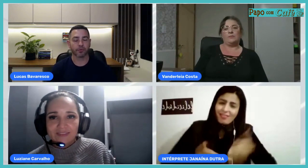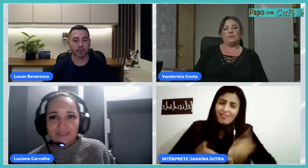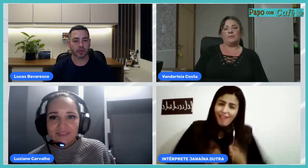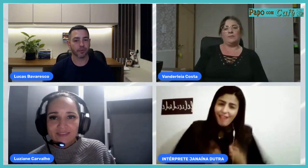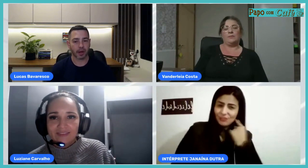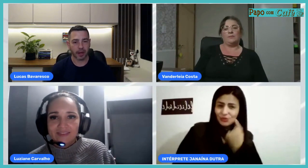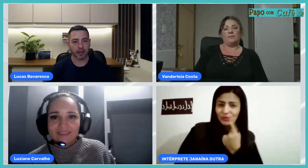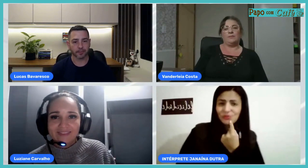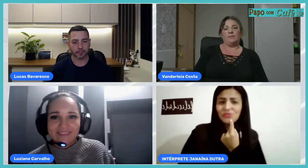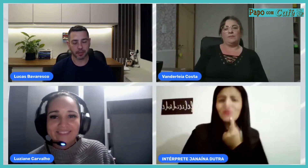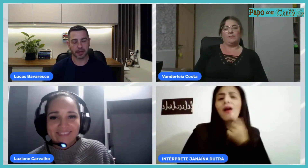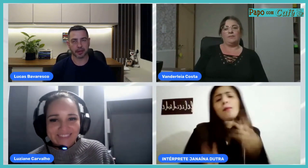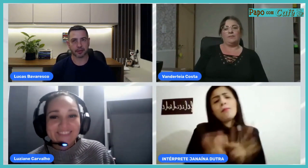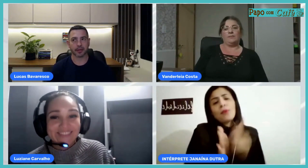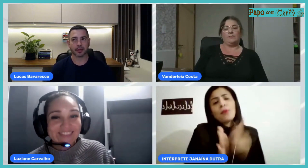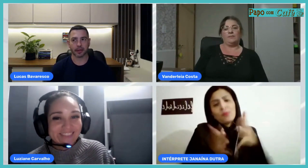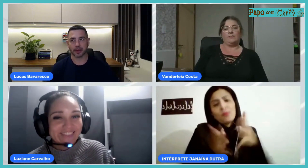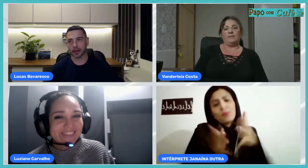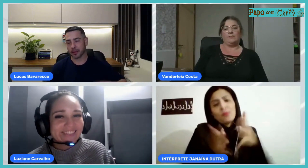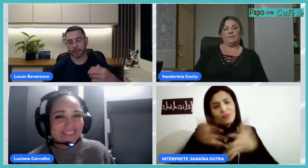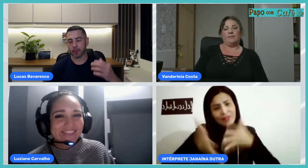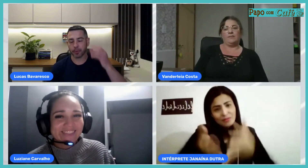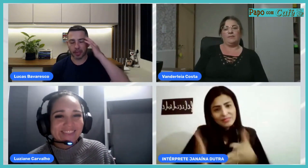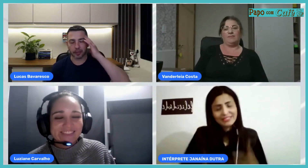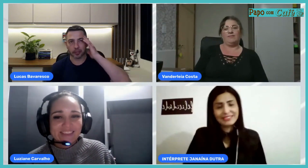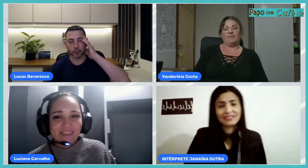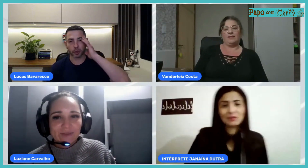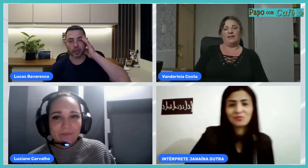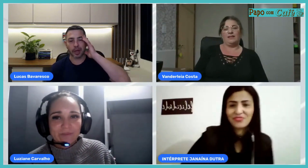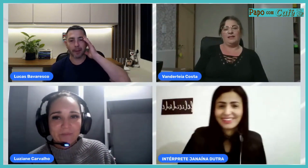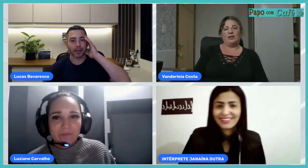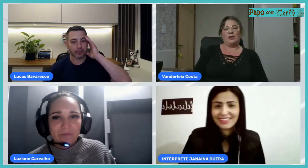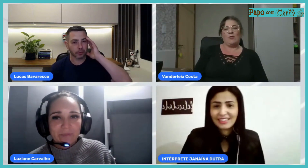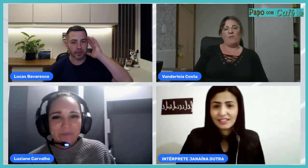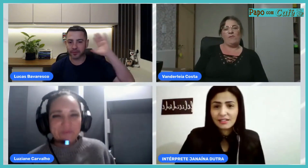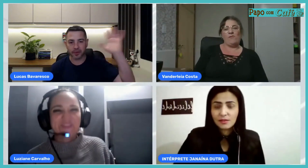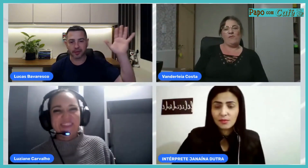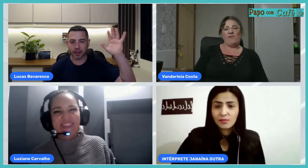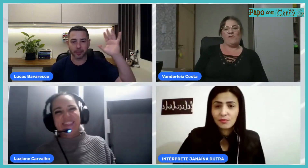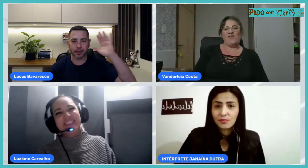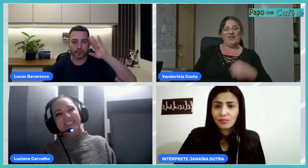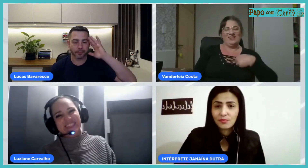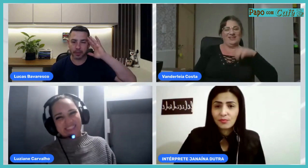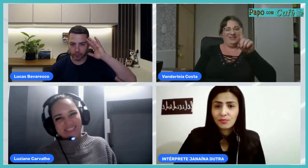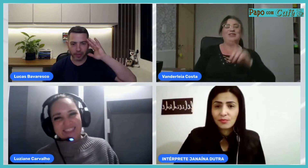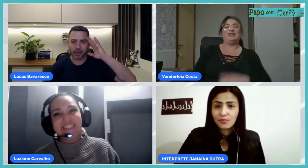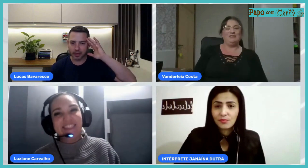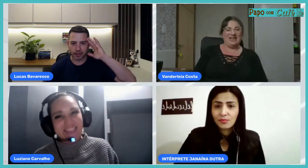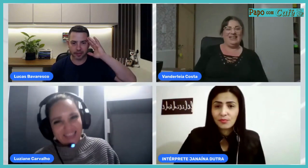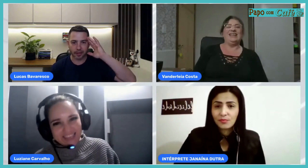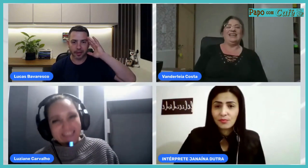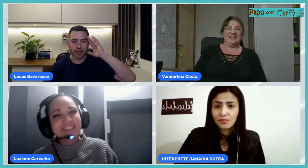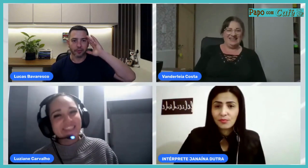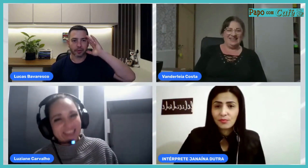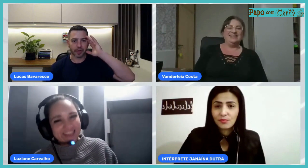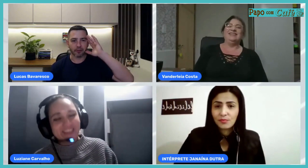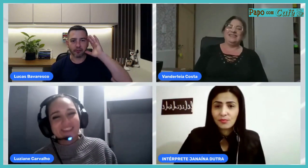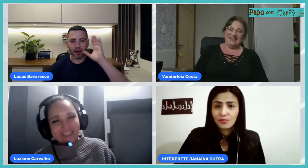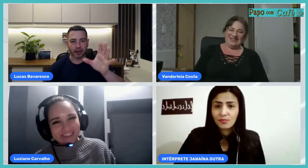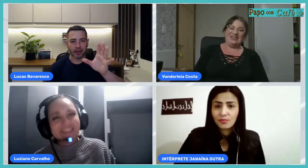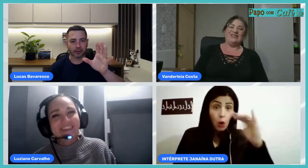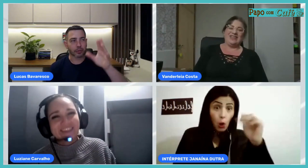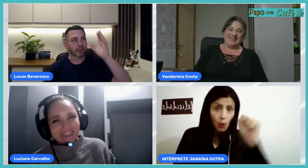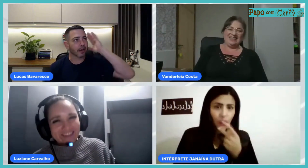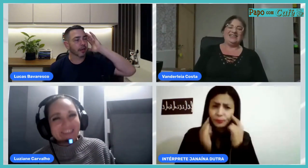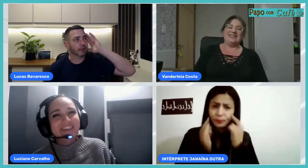Eu vendo vocês falar, eu me teletransportei lá para dentro do CFC, sabe? De verdade. Sim. Eles